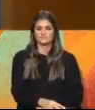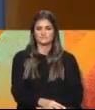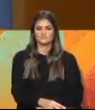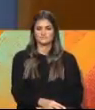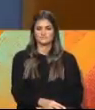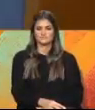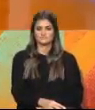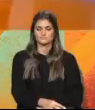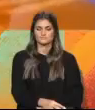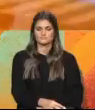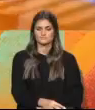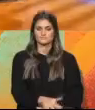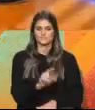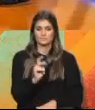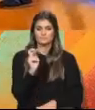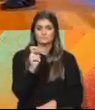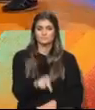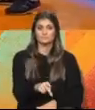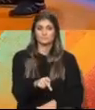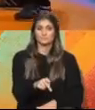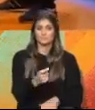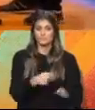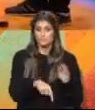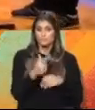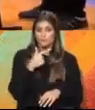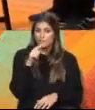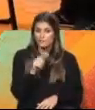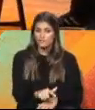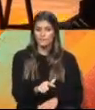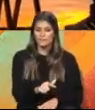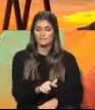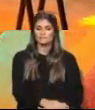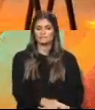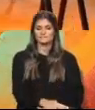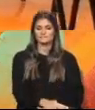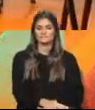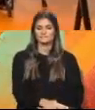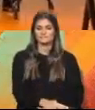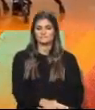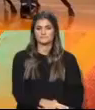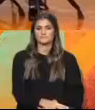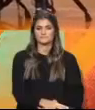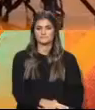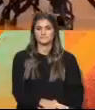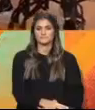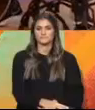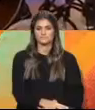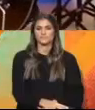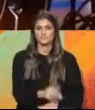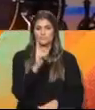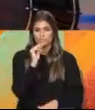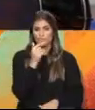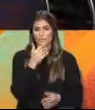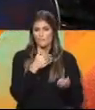de ter entrado numa taberna do Dragão Monção. E um homem velho